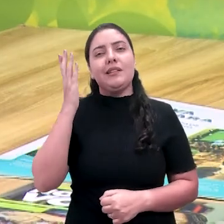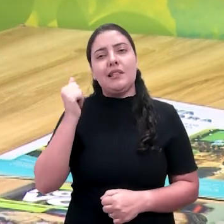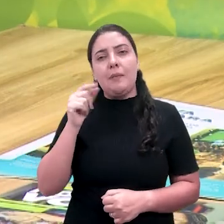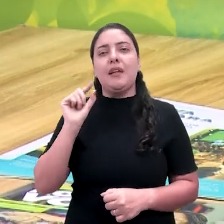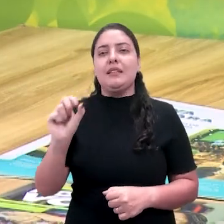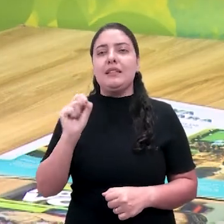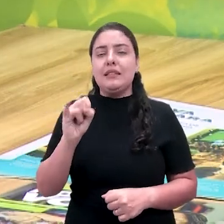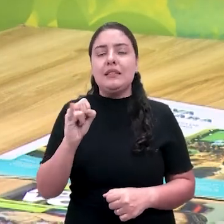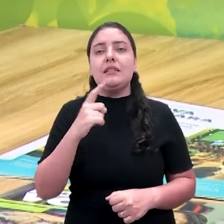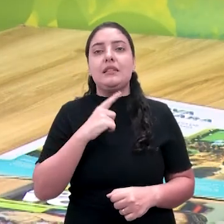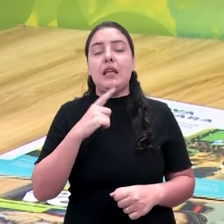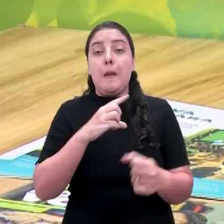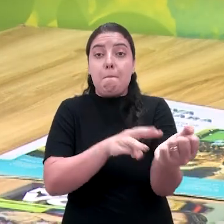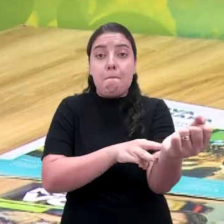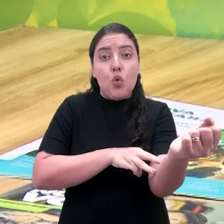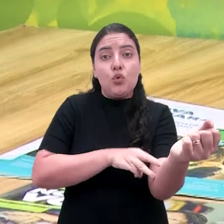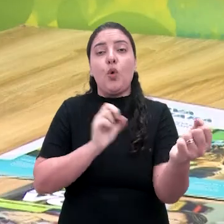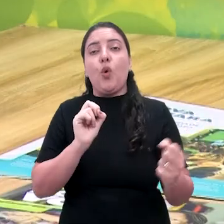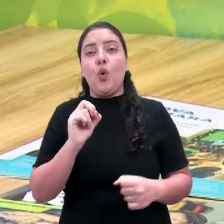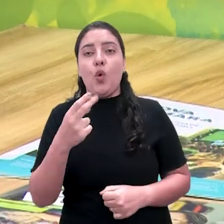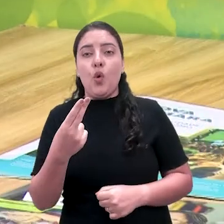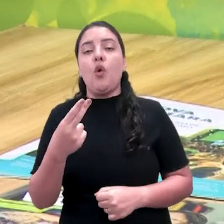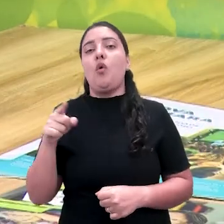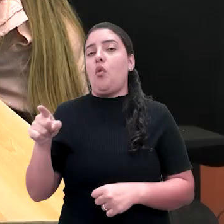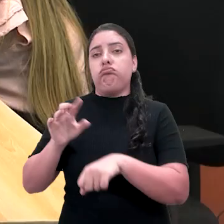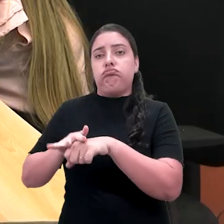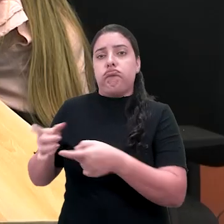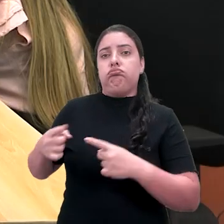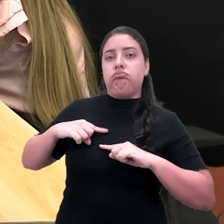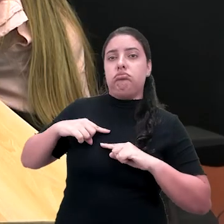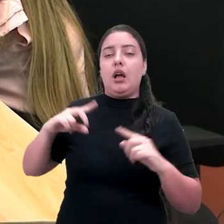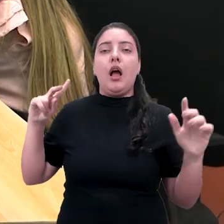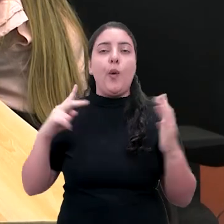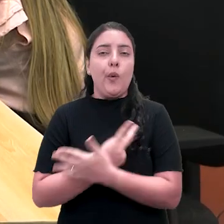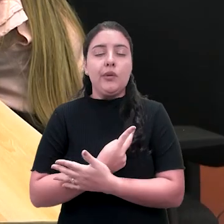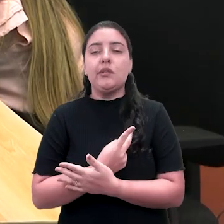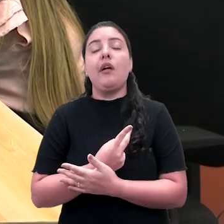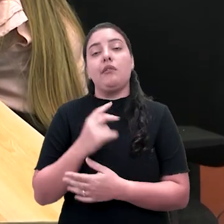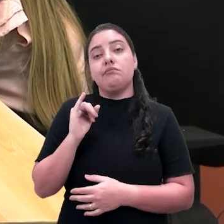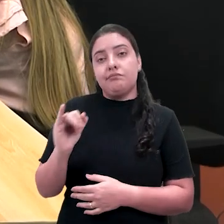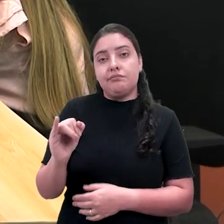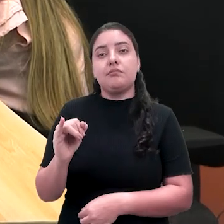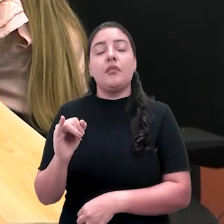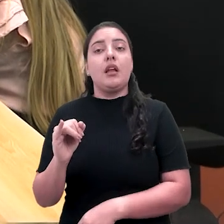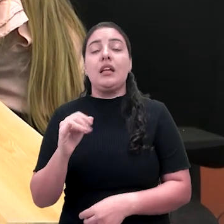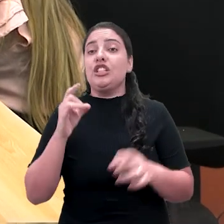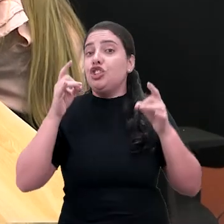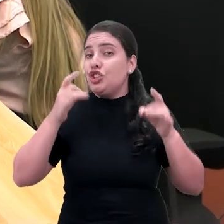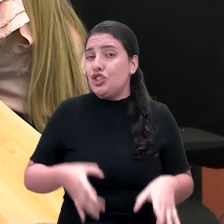de origem neuromuscular ou de origem reumatológica. Mas, de início, o que eu tenho para lhe dizer é largue